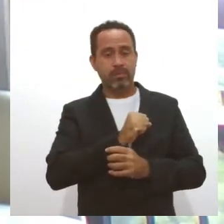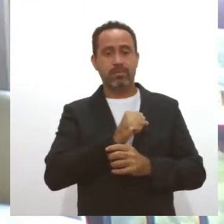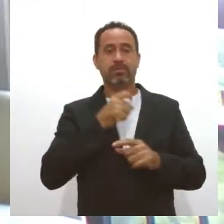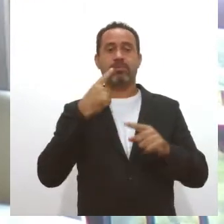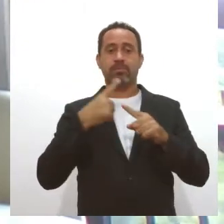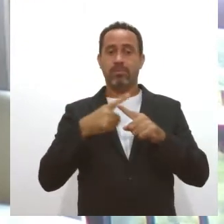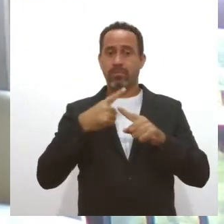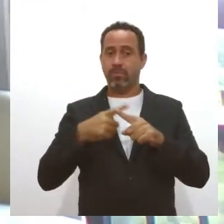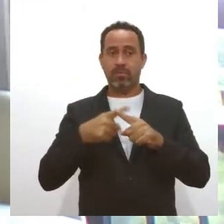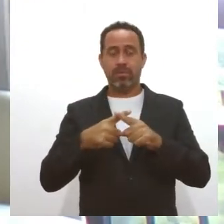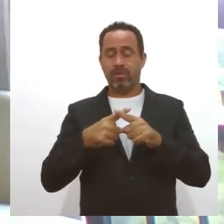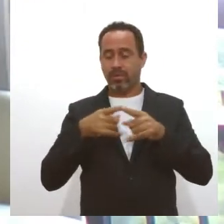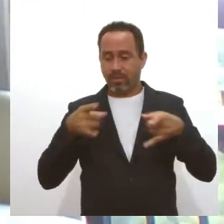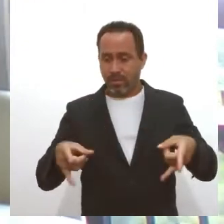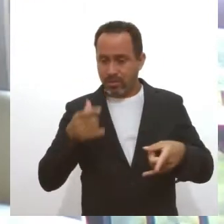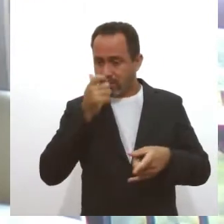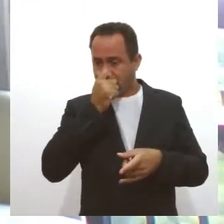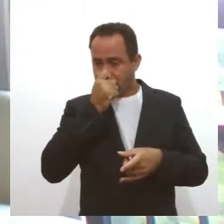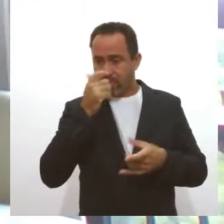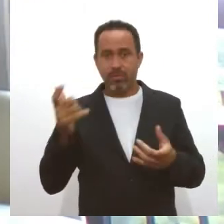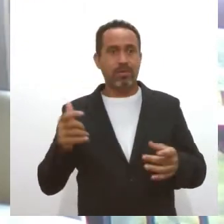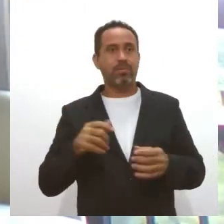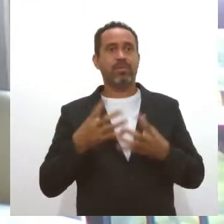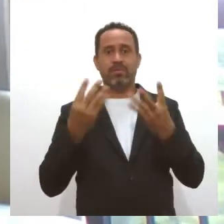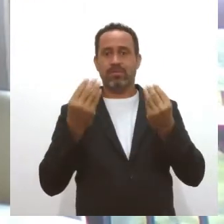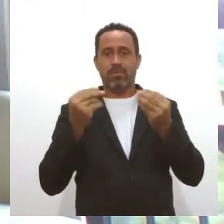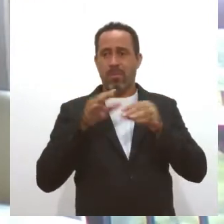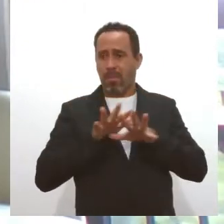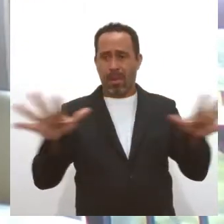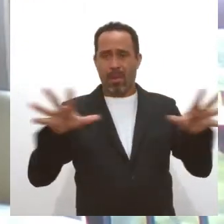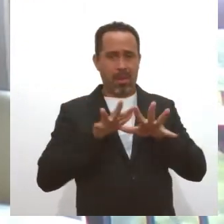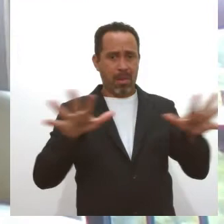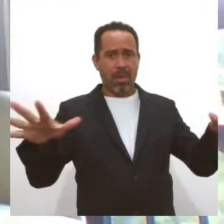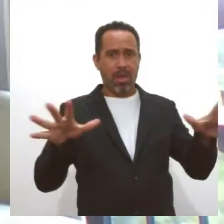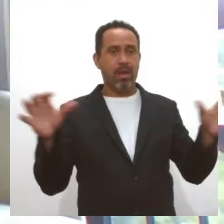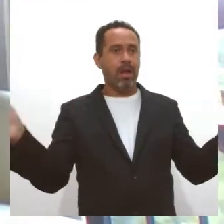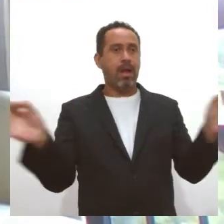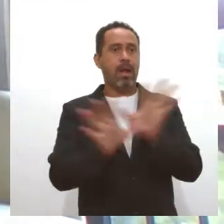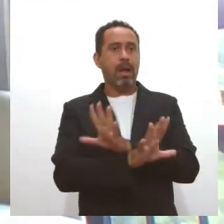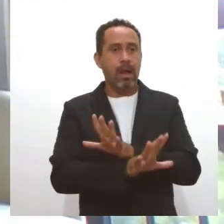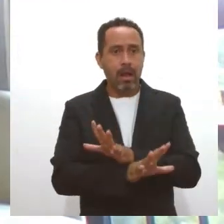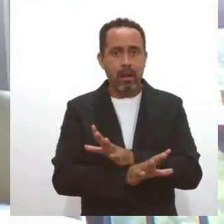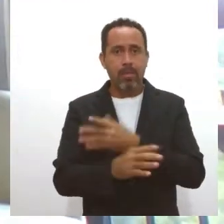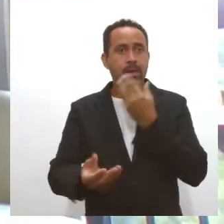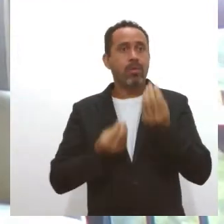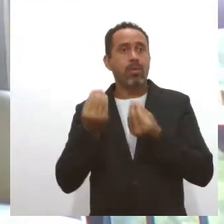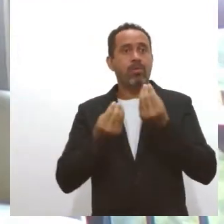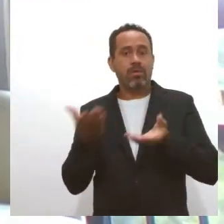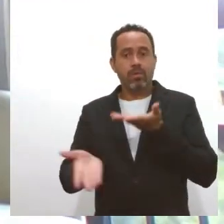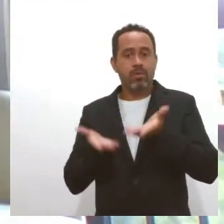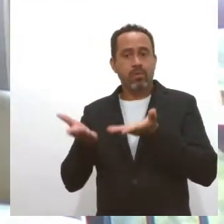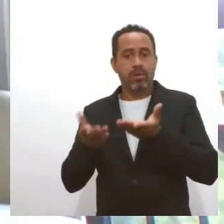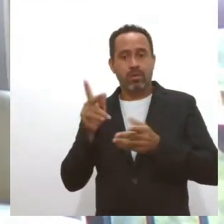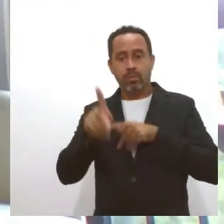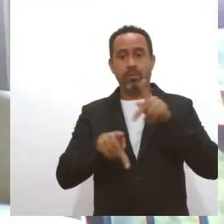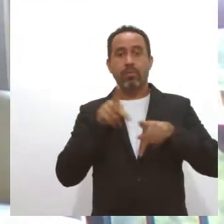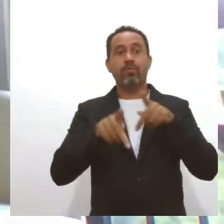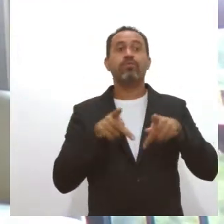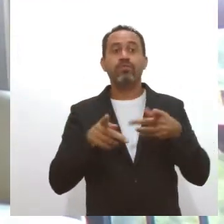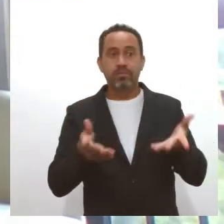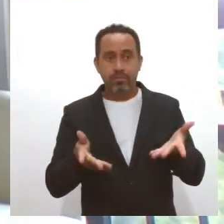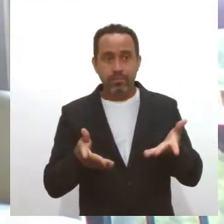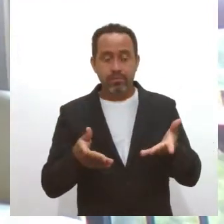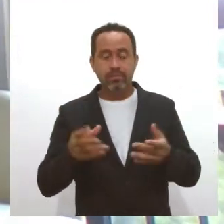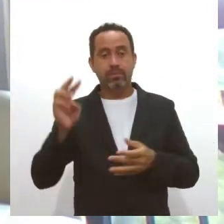leito suficiente, de repente, você lota esses leitos e você esgota a sua capacidade de atendimento. Mas vamos fazer isso segunda